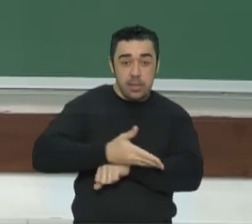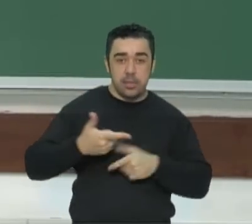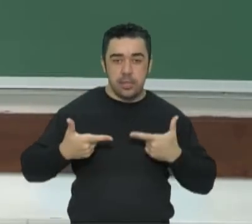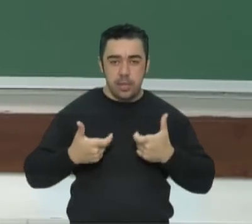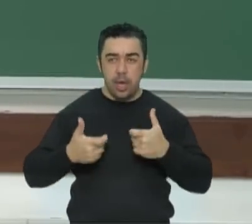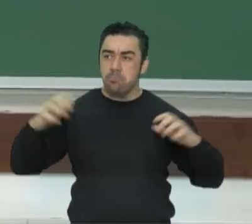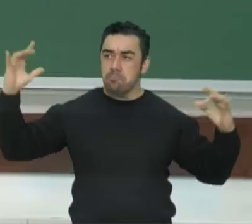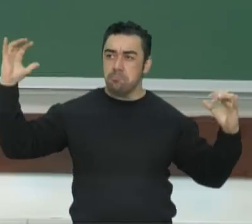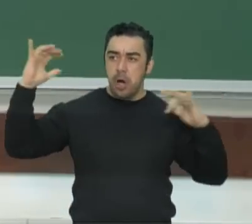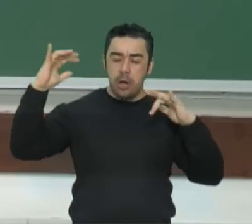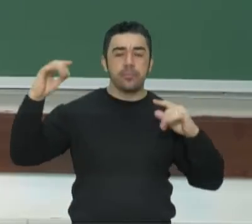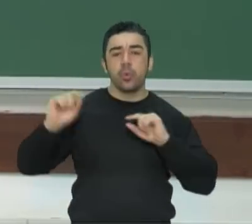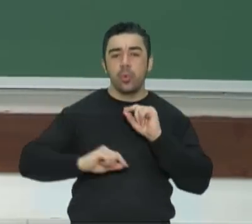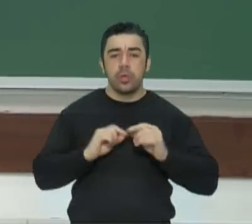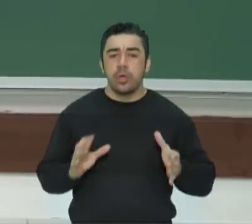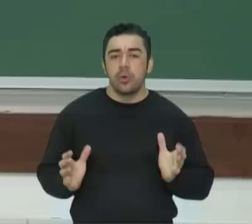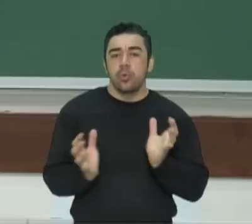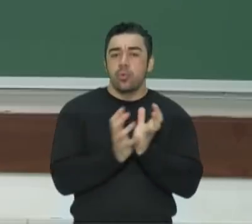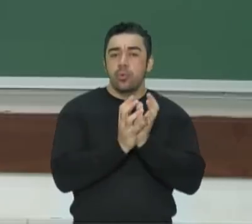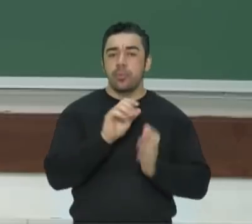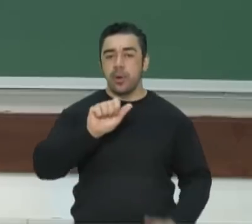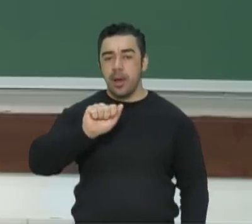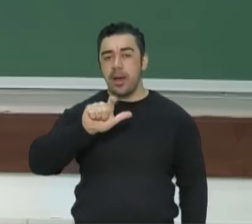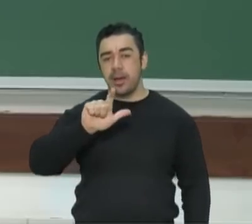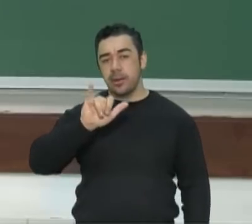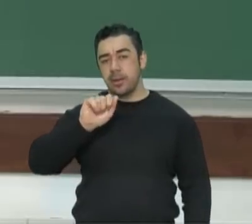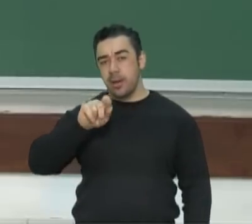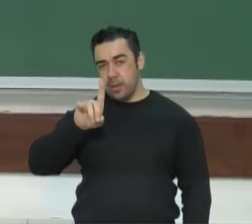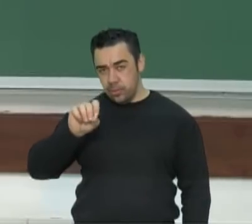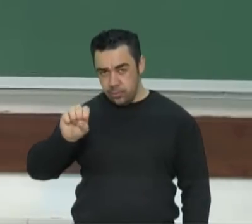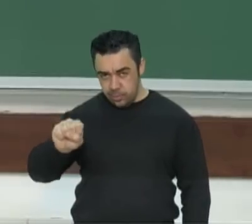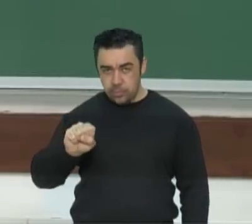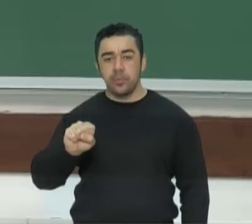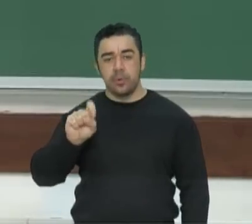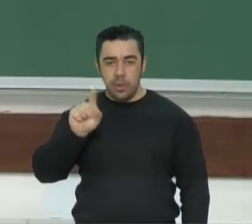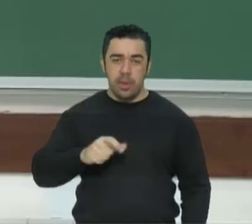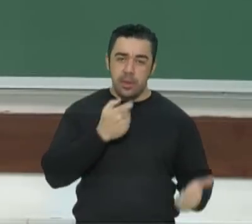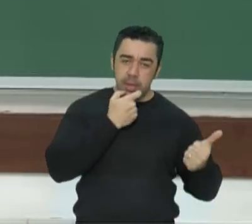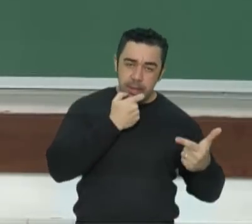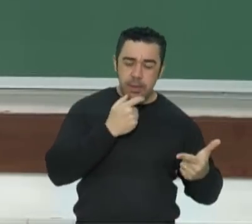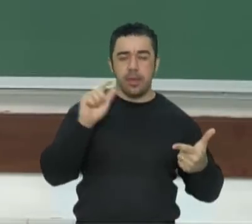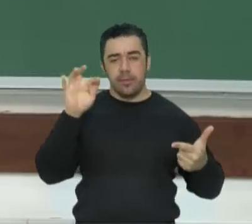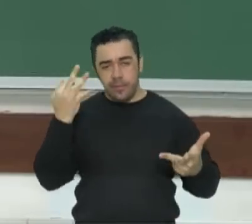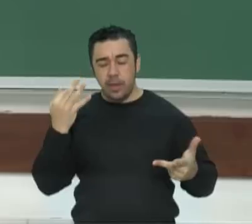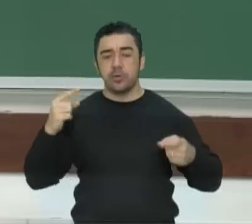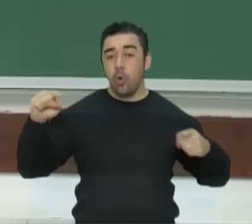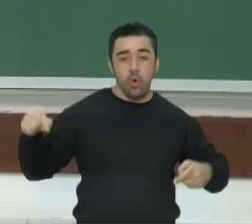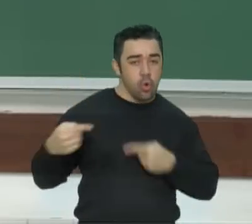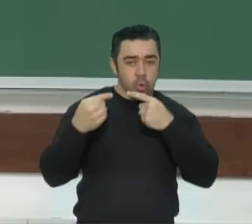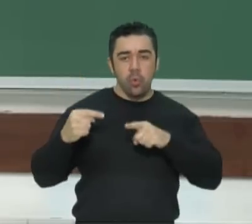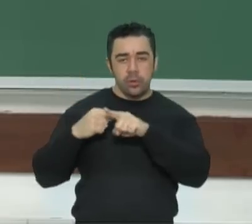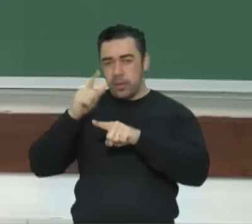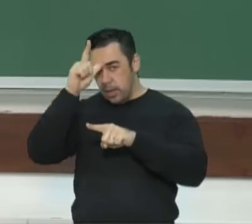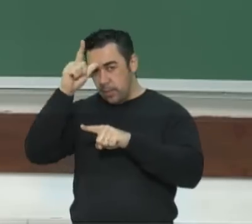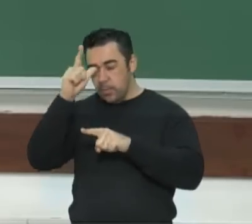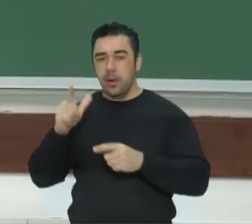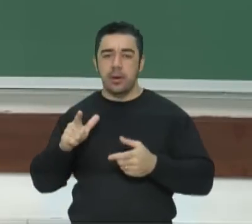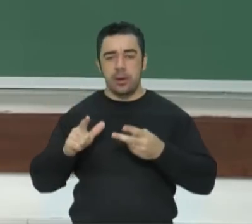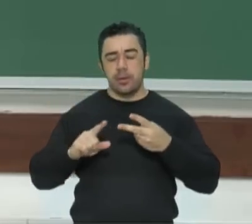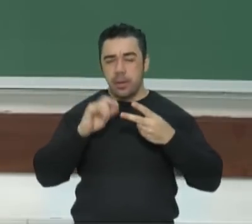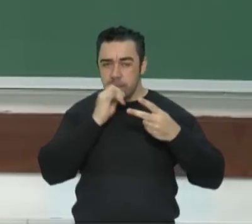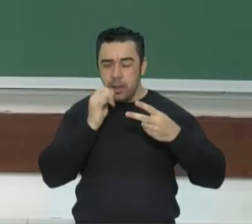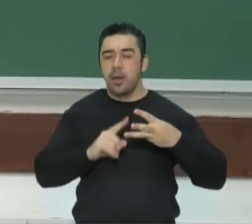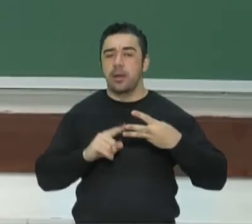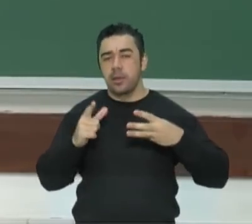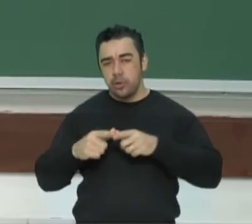lado dos aliados. Boa! Pelos aliados contra o eixo. E os assuntos